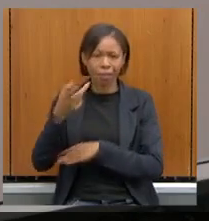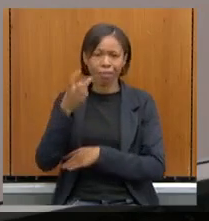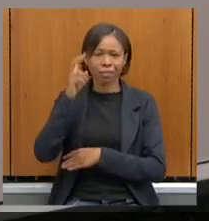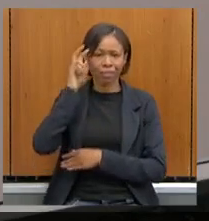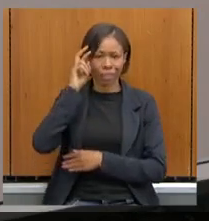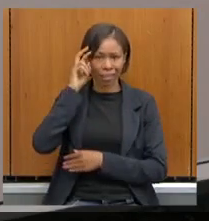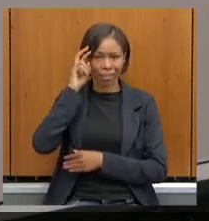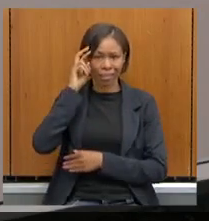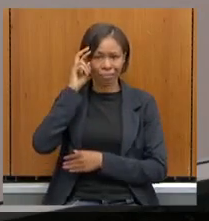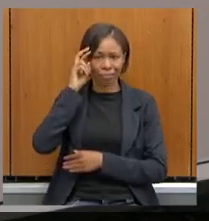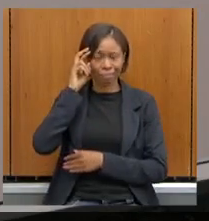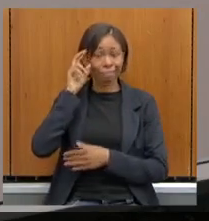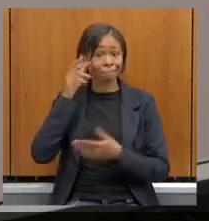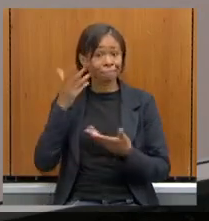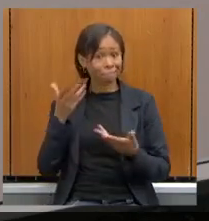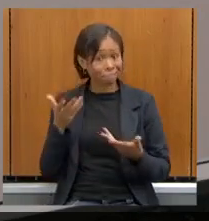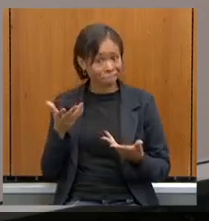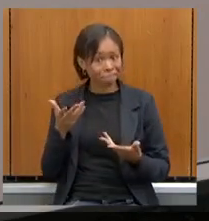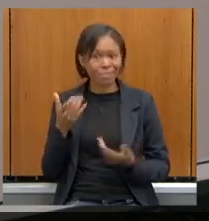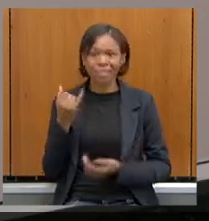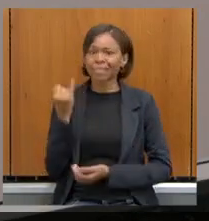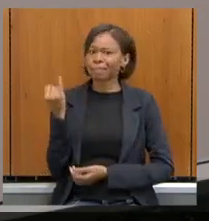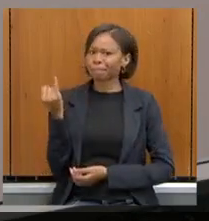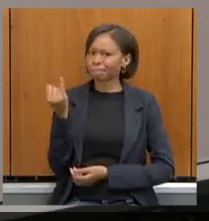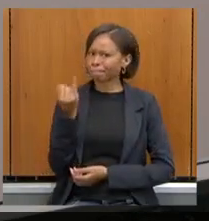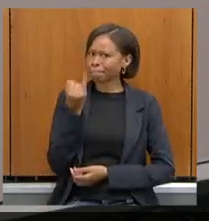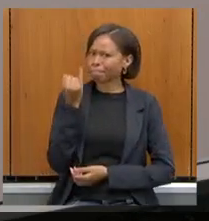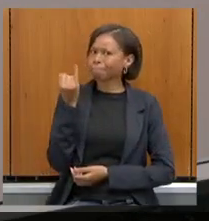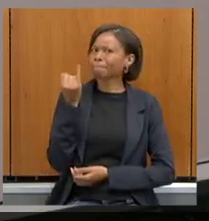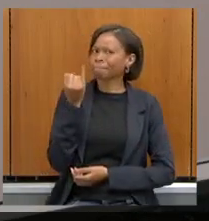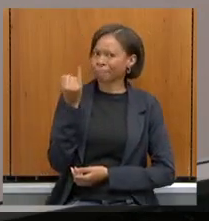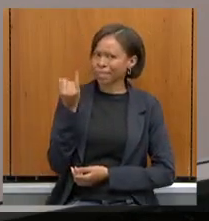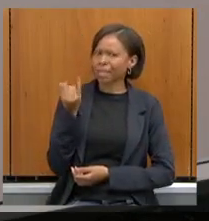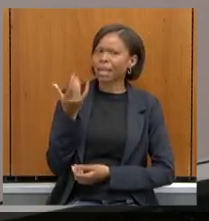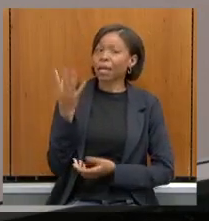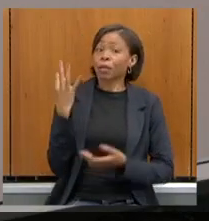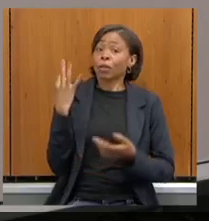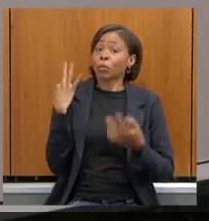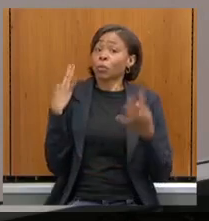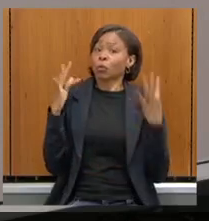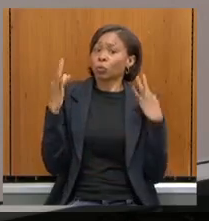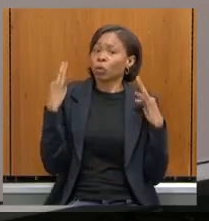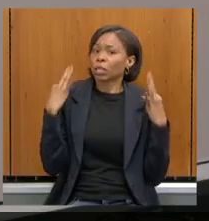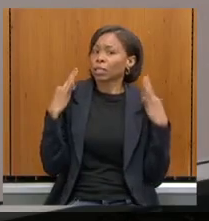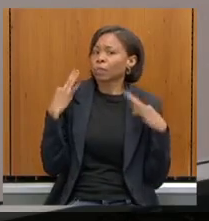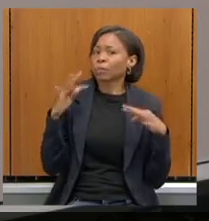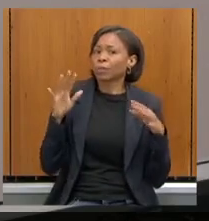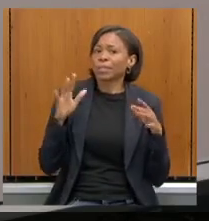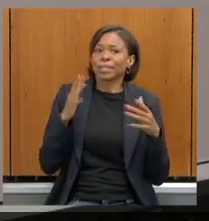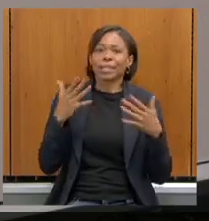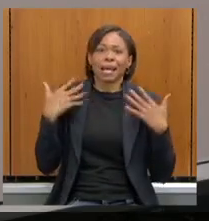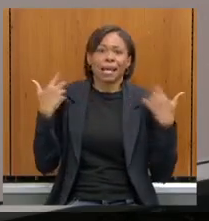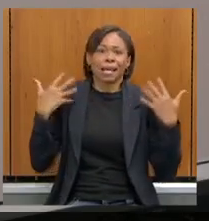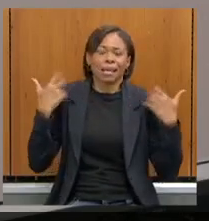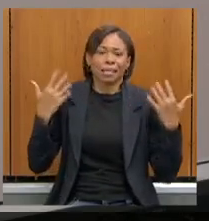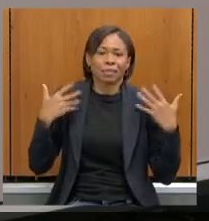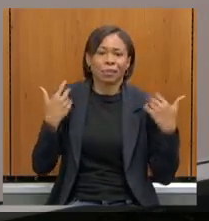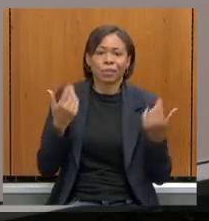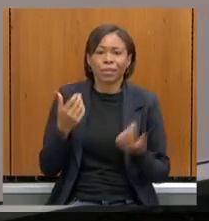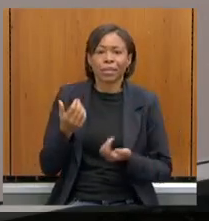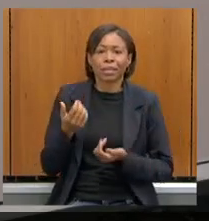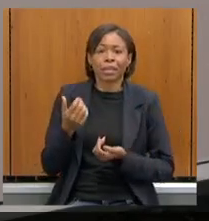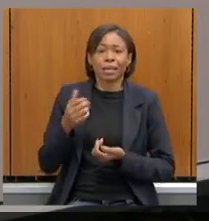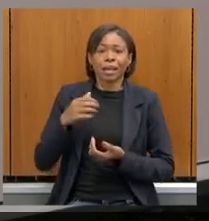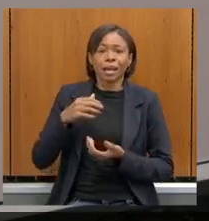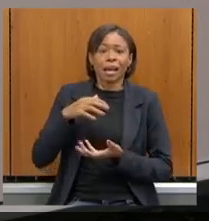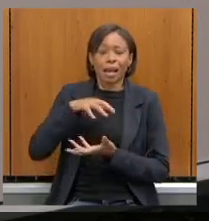é-se a isso e é muito importante, turismo de aventura, ecoturismo, turismo de paisagem,